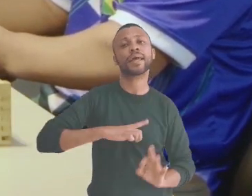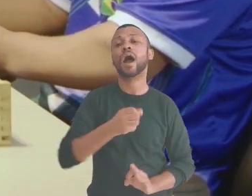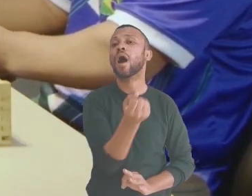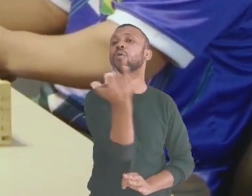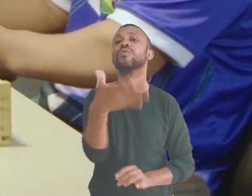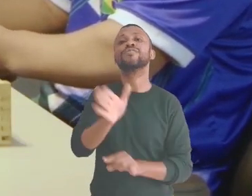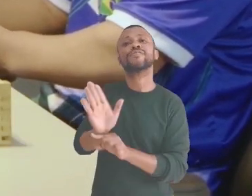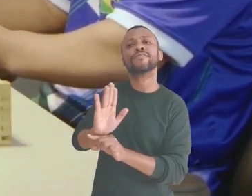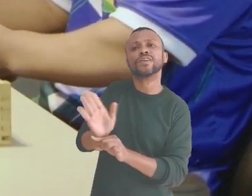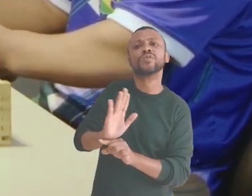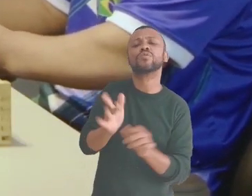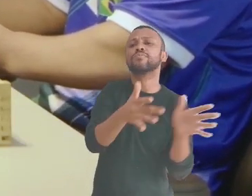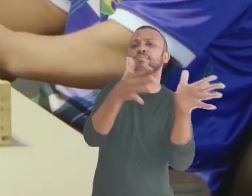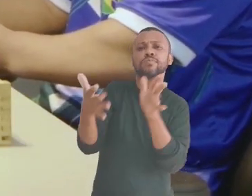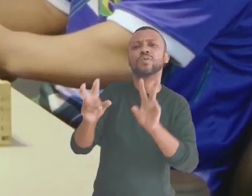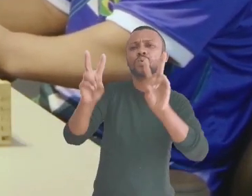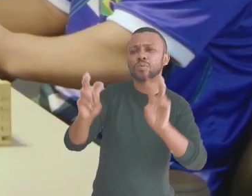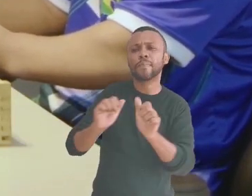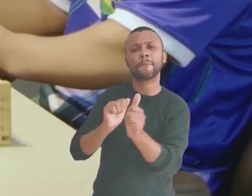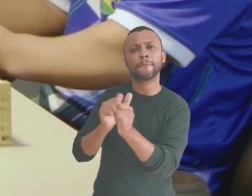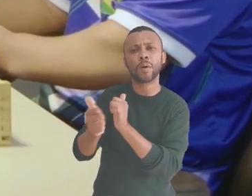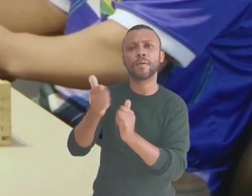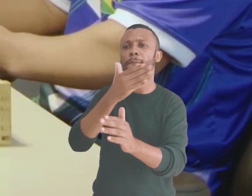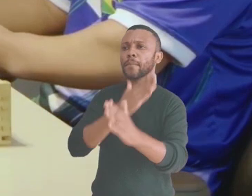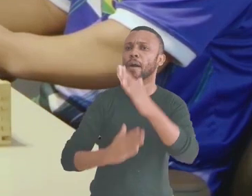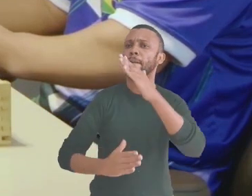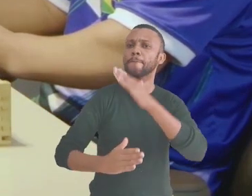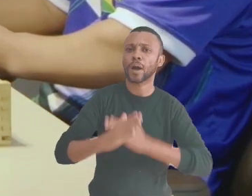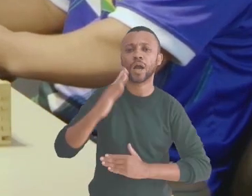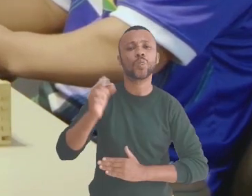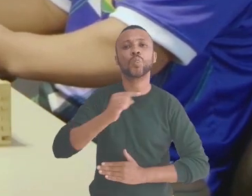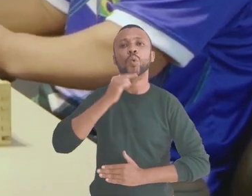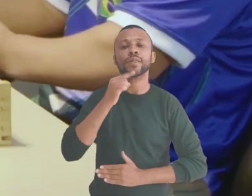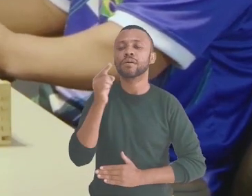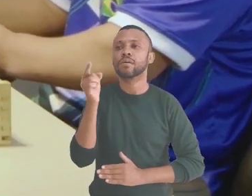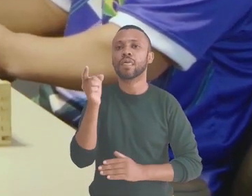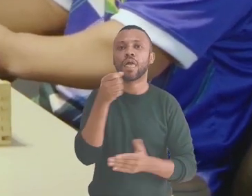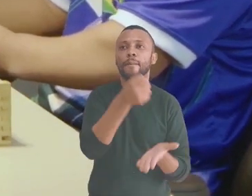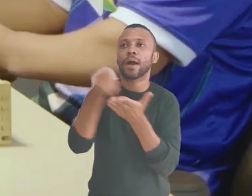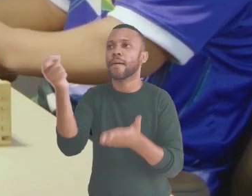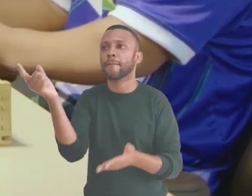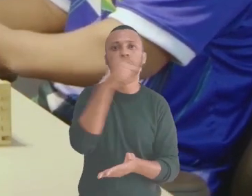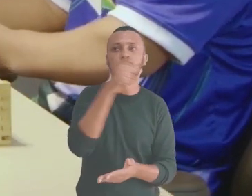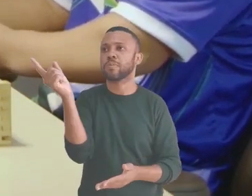sobre badminton e para badminton. Eu não consigo ver a peteca, né? Muito rápido.